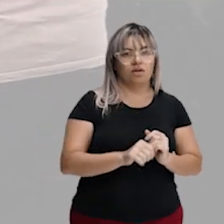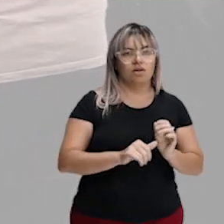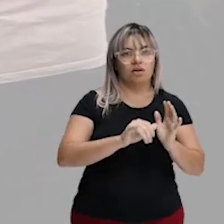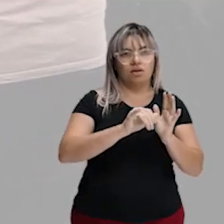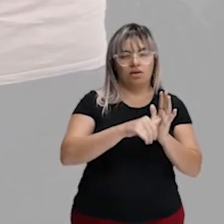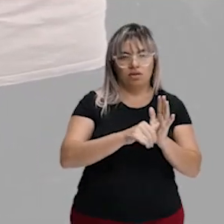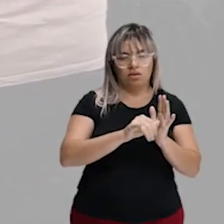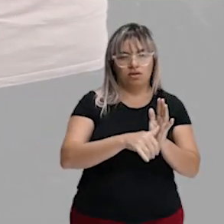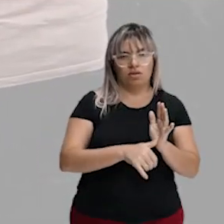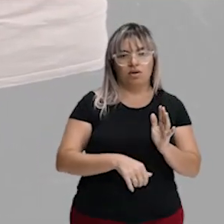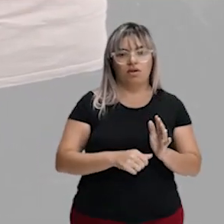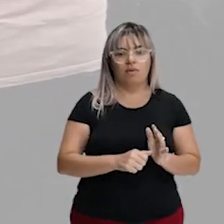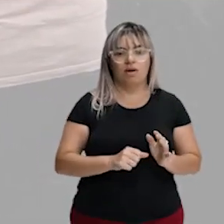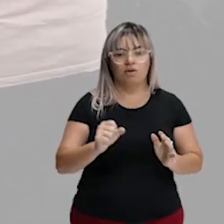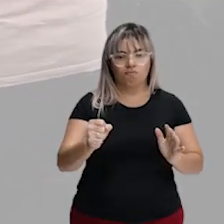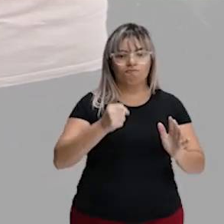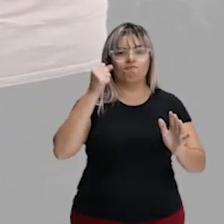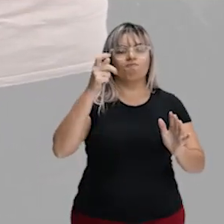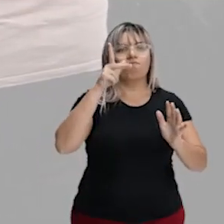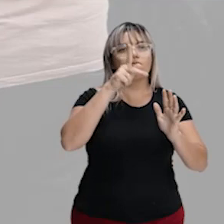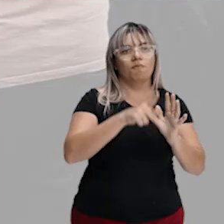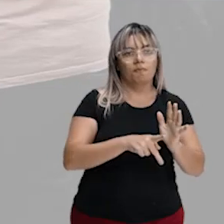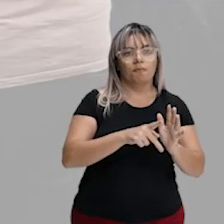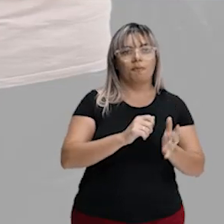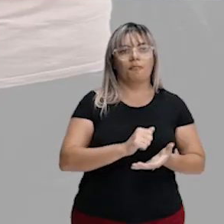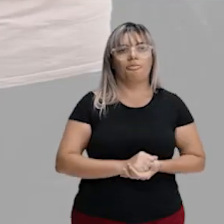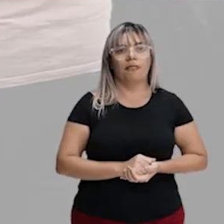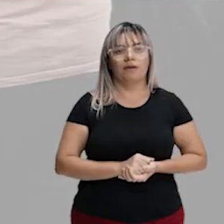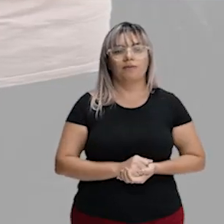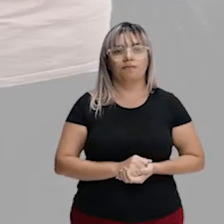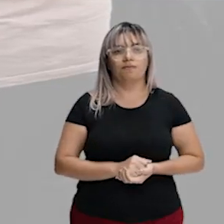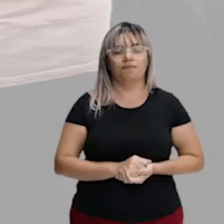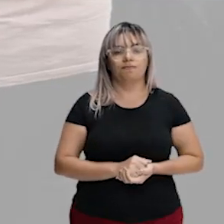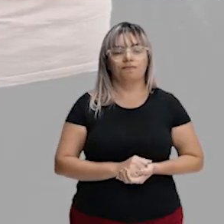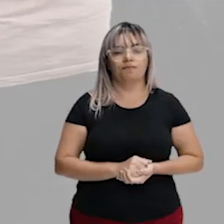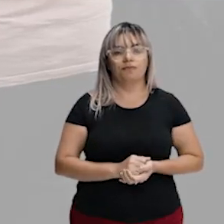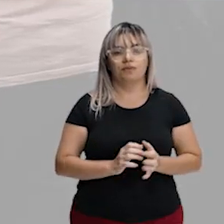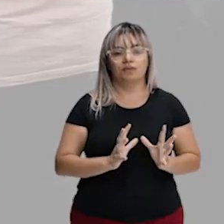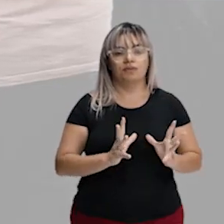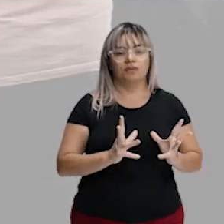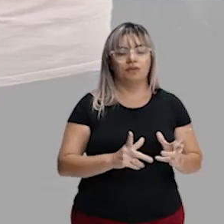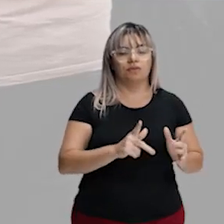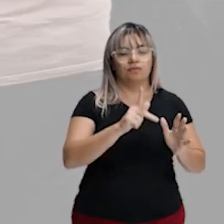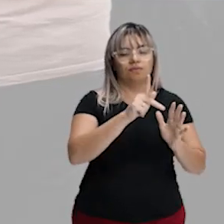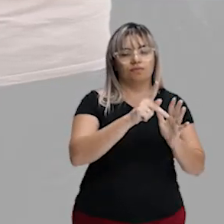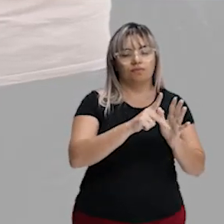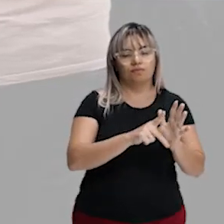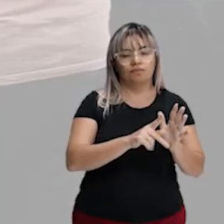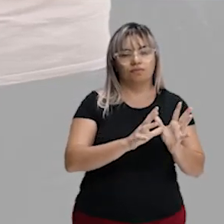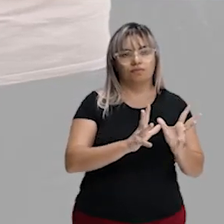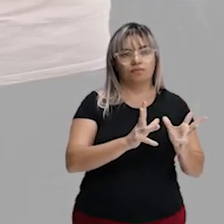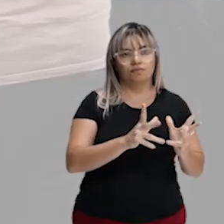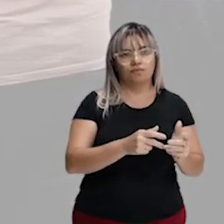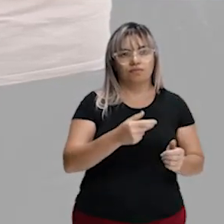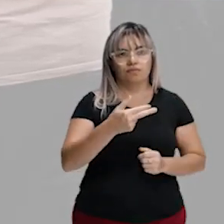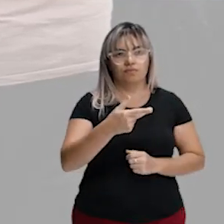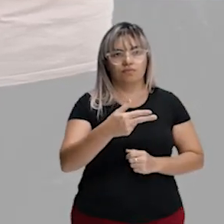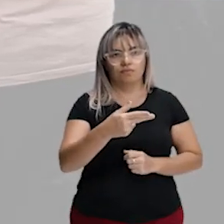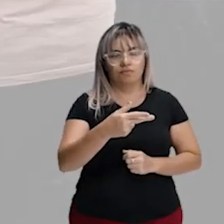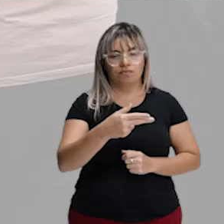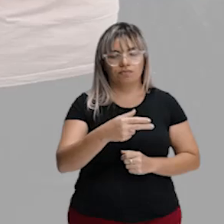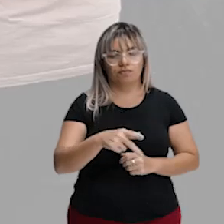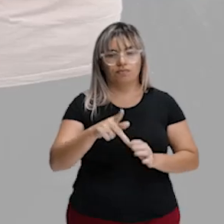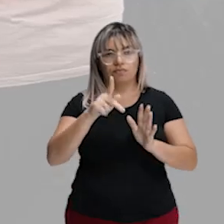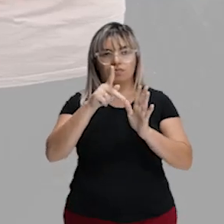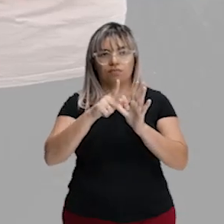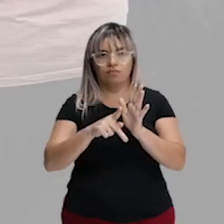Então, a potência, né, que é total, ela vai ser uma potência que nós vamos chamar de potência